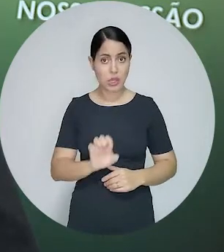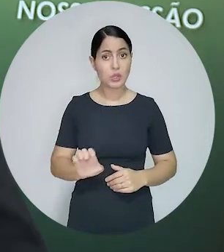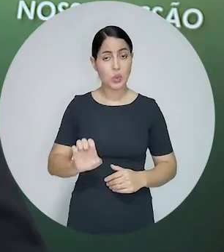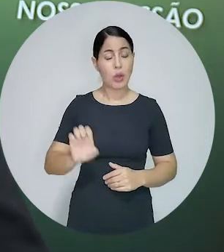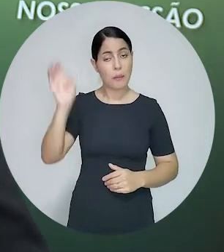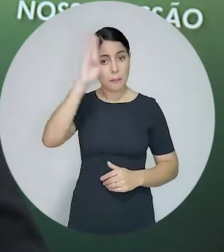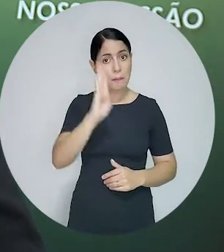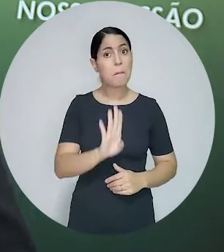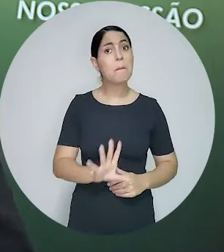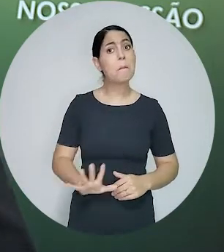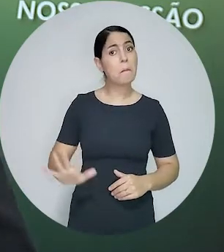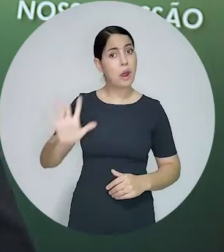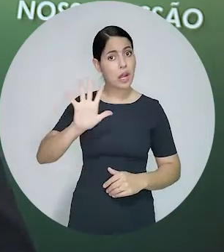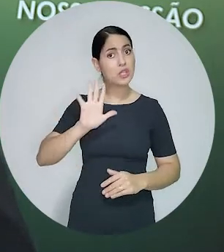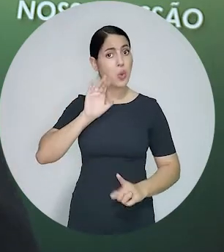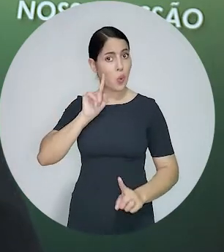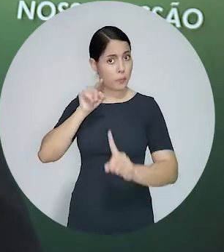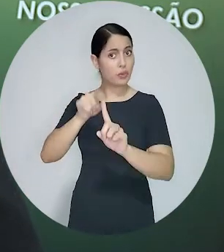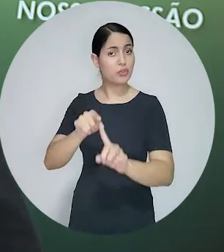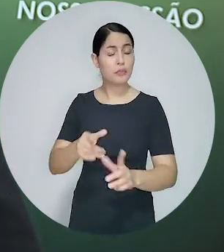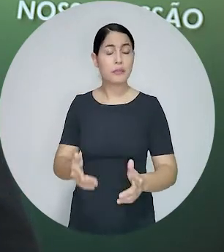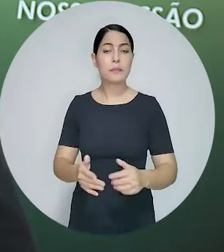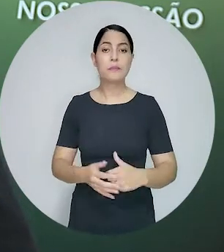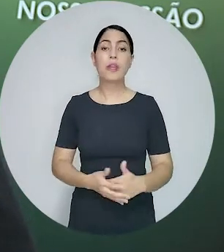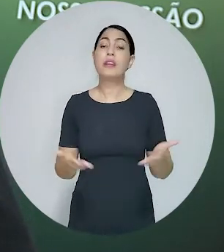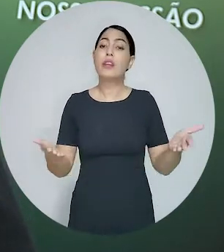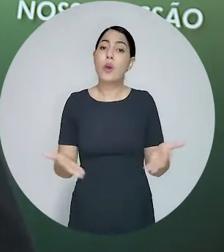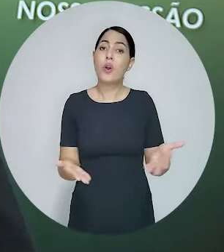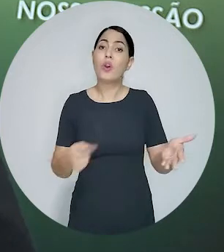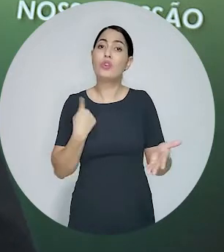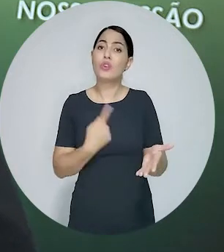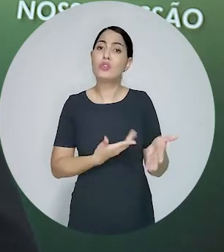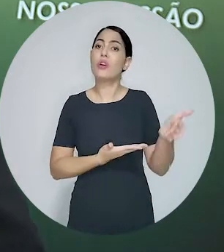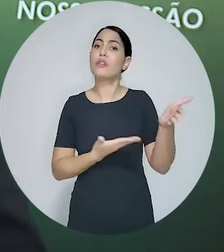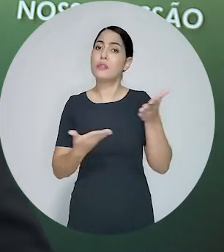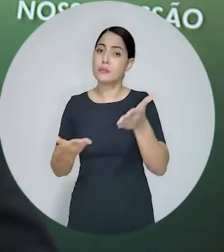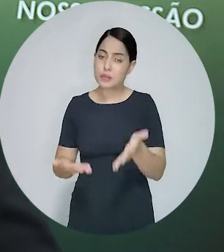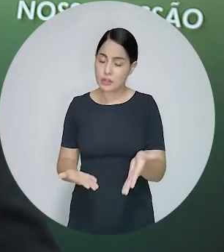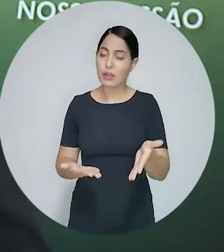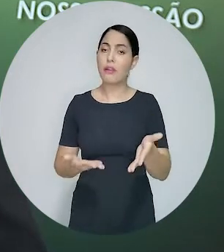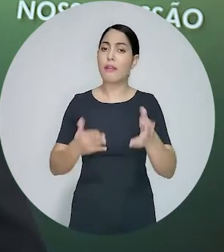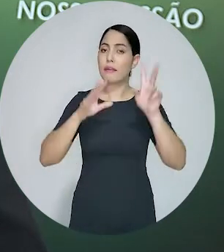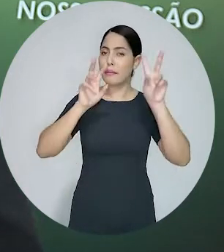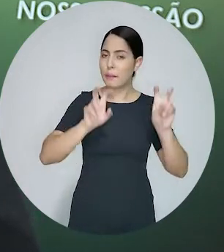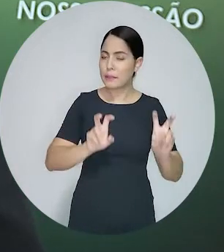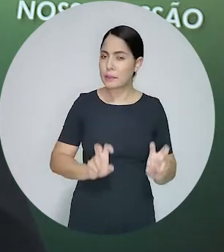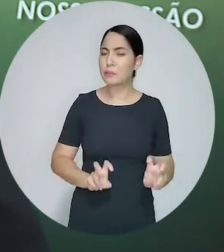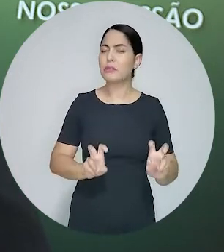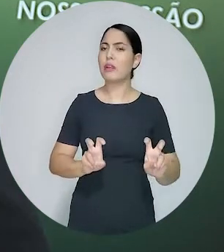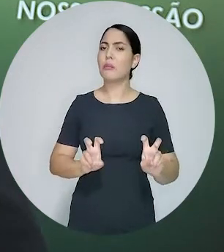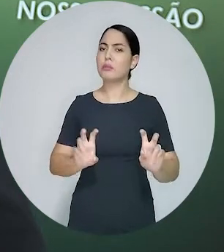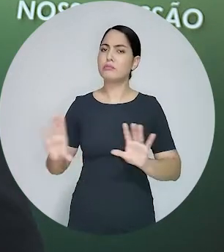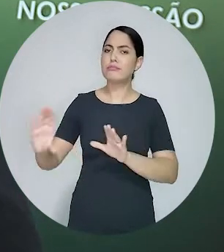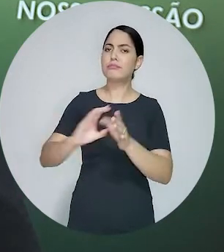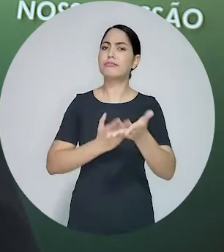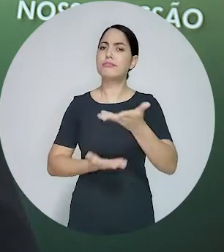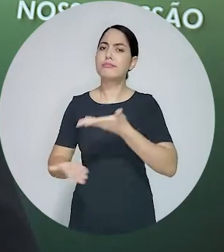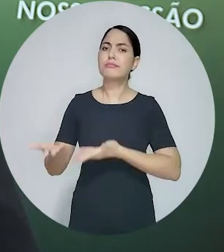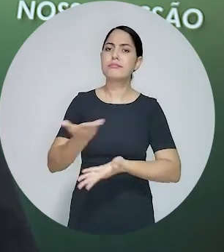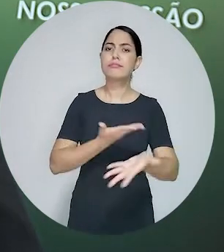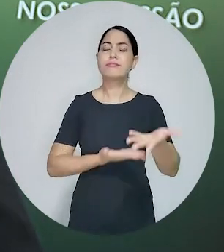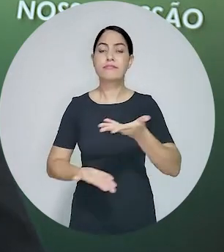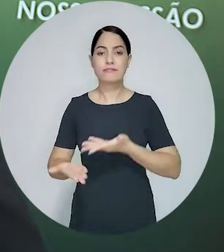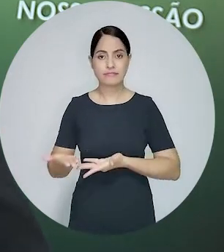É uma pauta no sentido de que trouxemos hoje a possibilidade de formalização de termos de cooperação